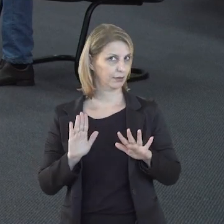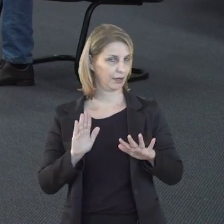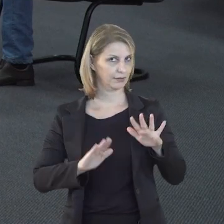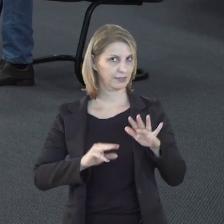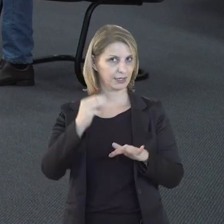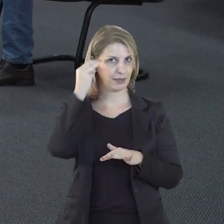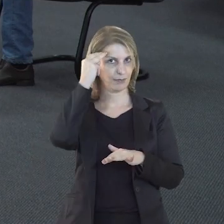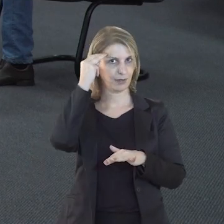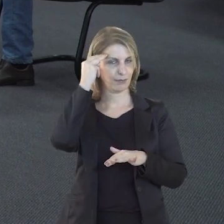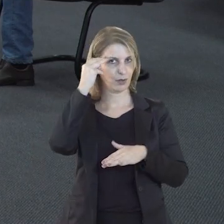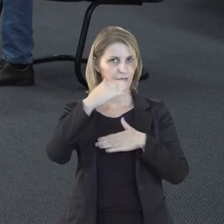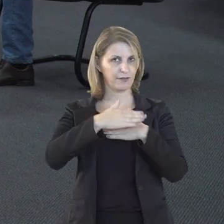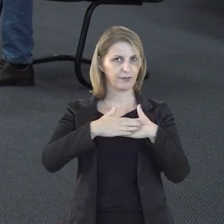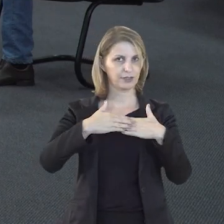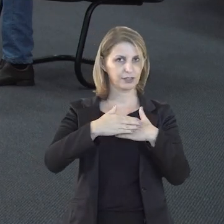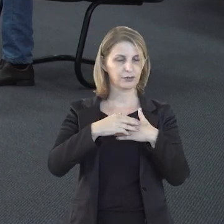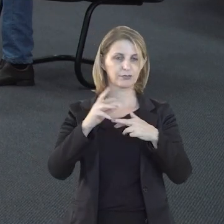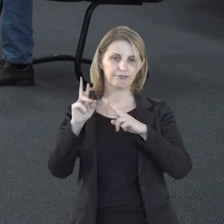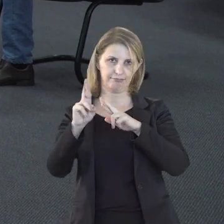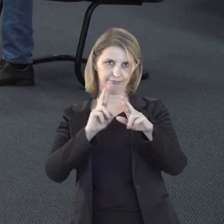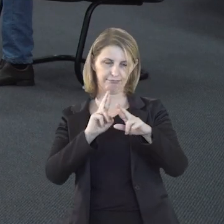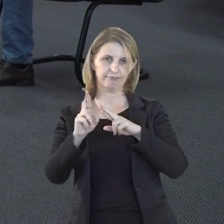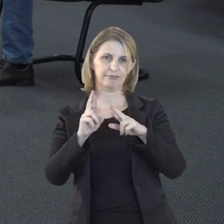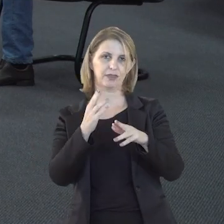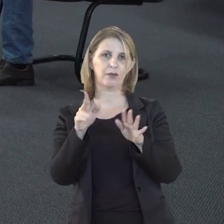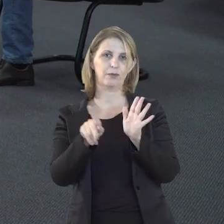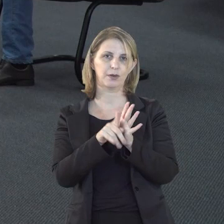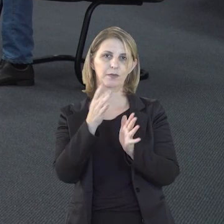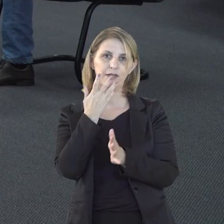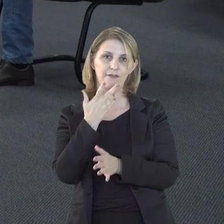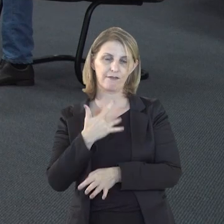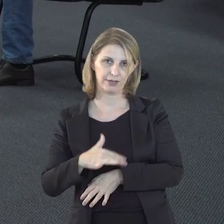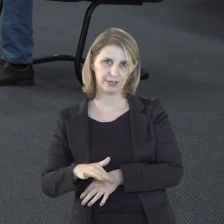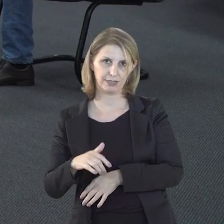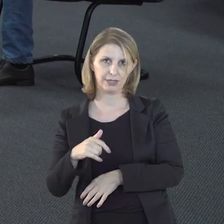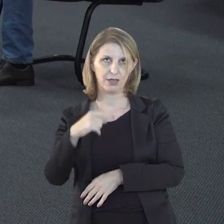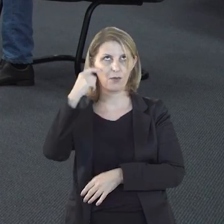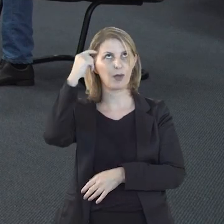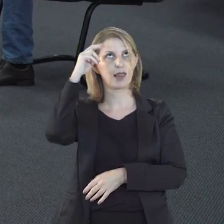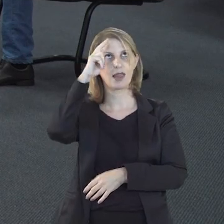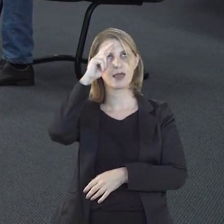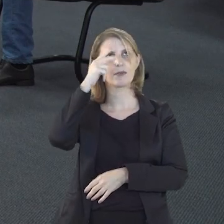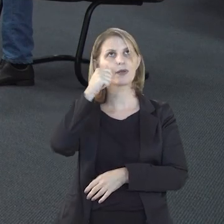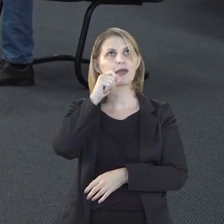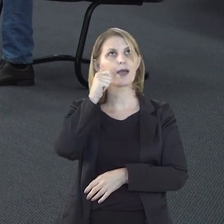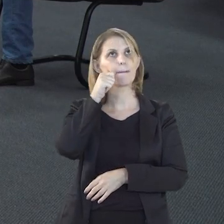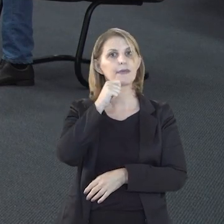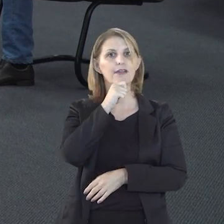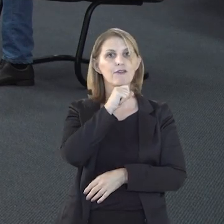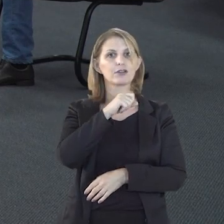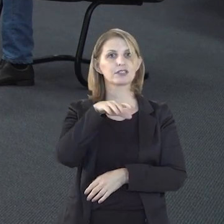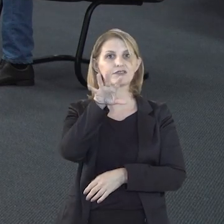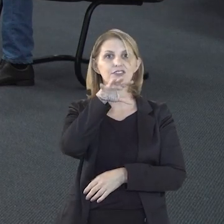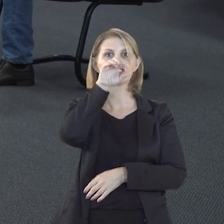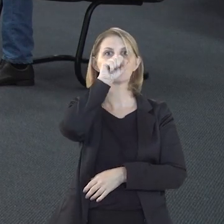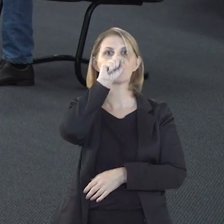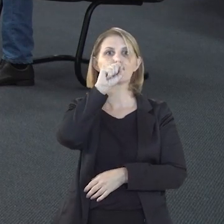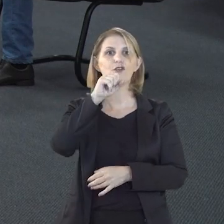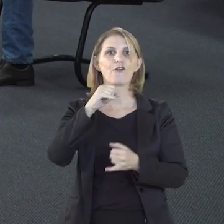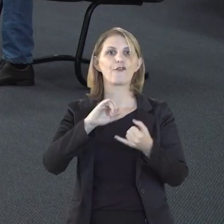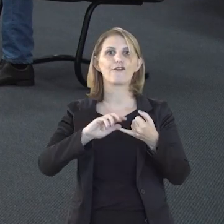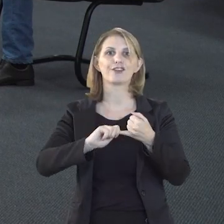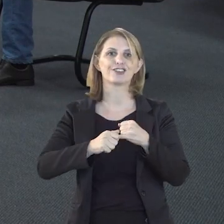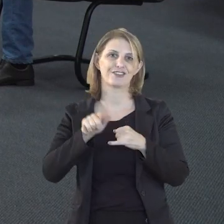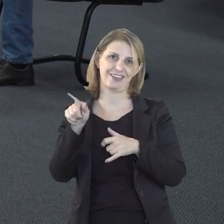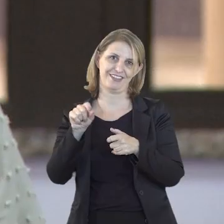sinto tranquilo, apaziguado, né? Muitas vezes essa memória afetiva está relacionada com essas questões de infância. Eu penso na minha avó,